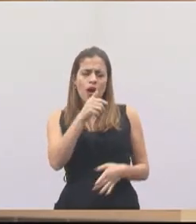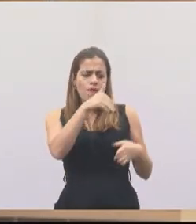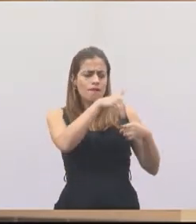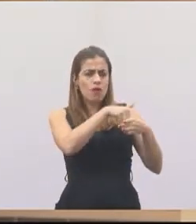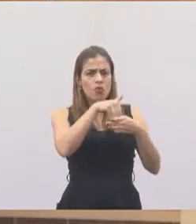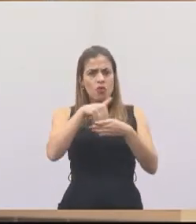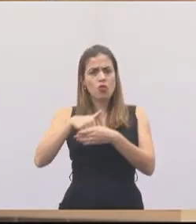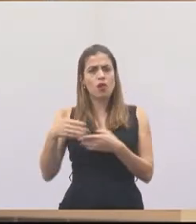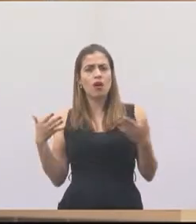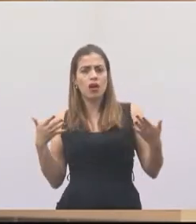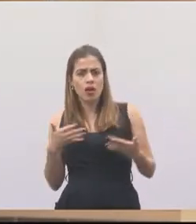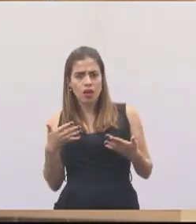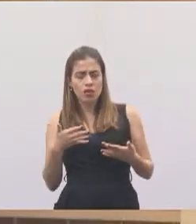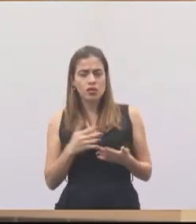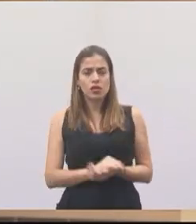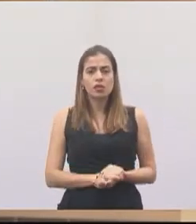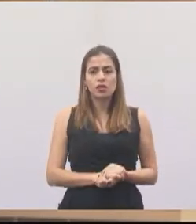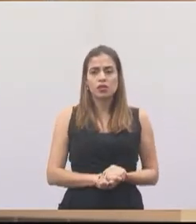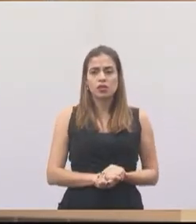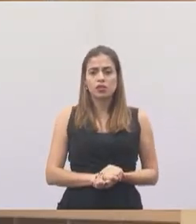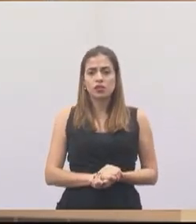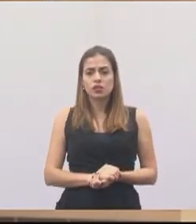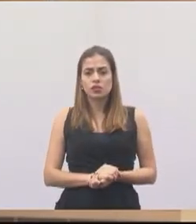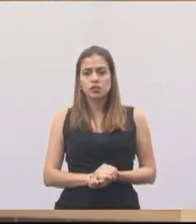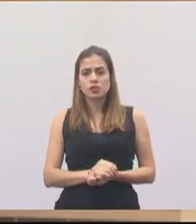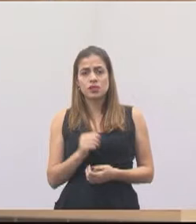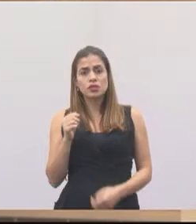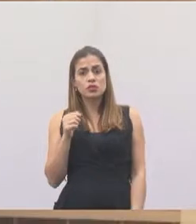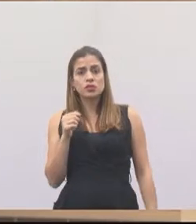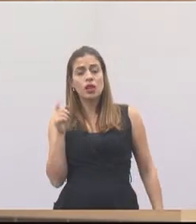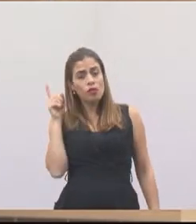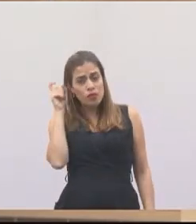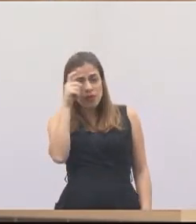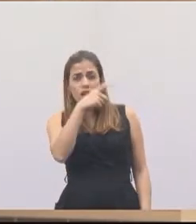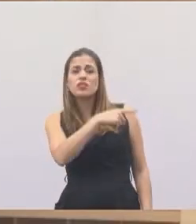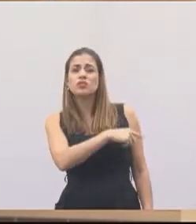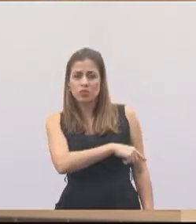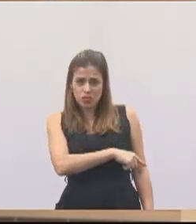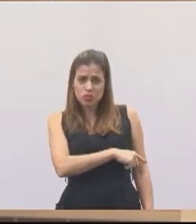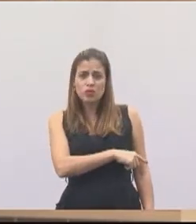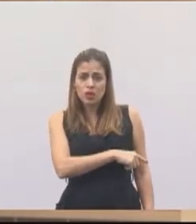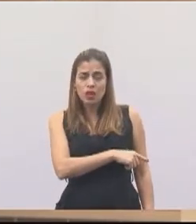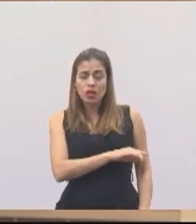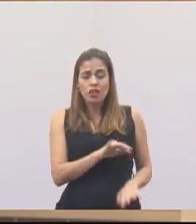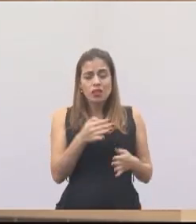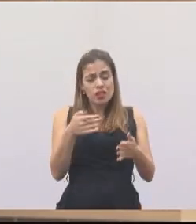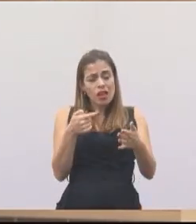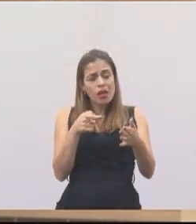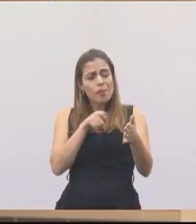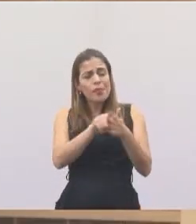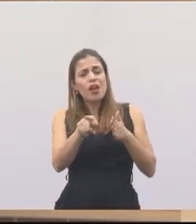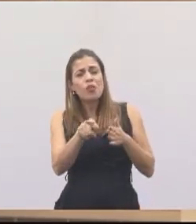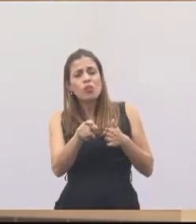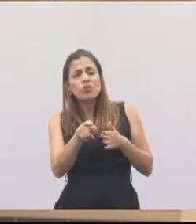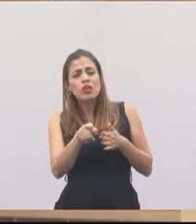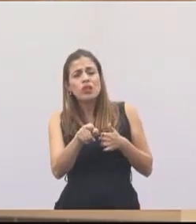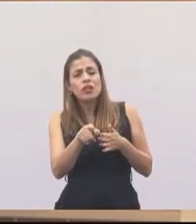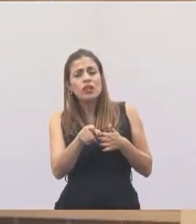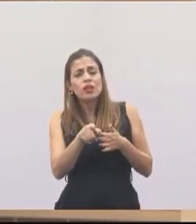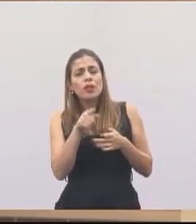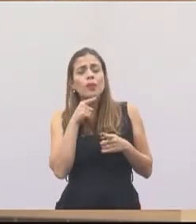aqui, e a gente não tem como sair disso, é muito grave. E a pergunta que tem para ficar,